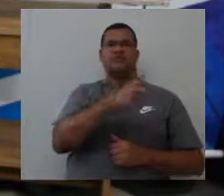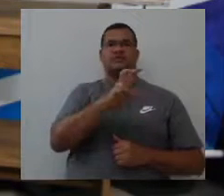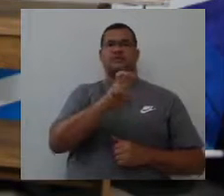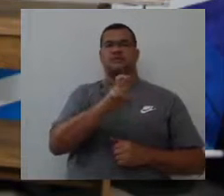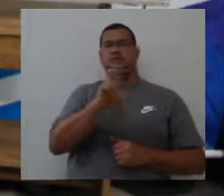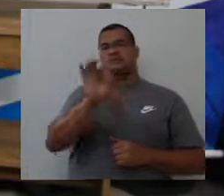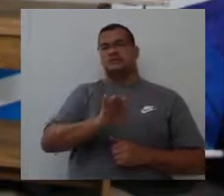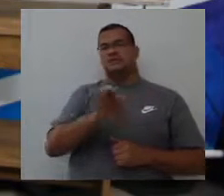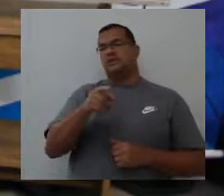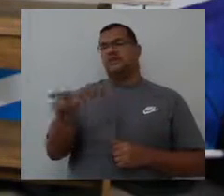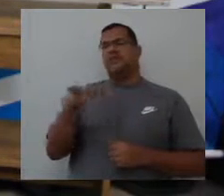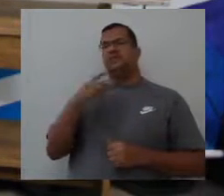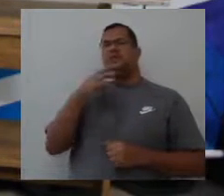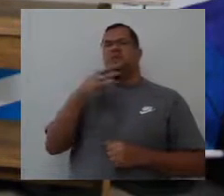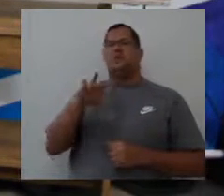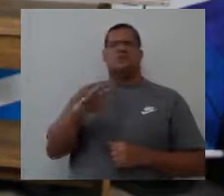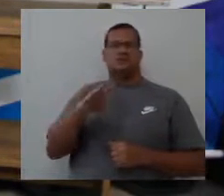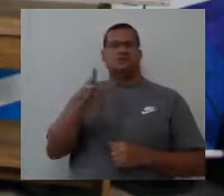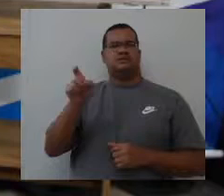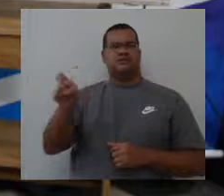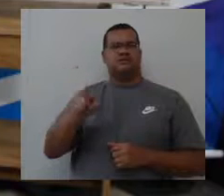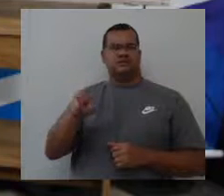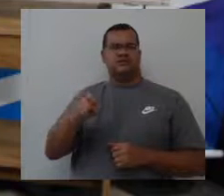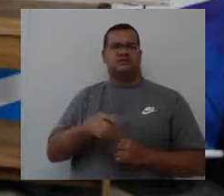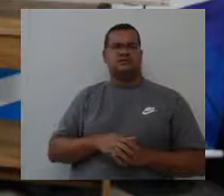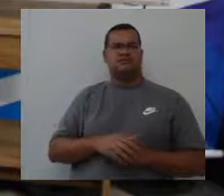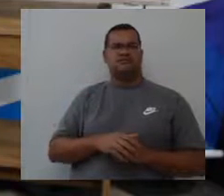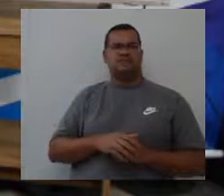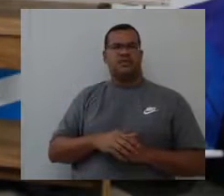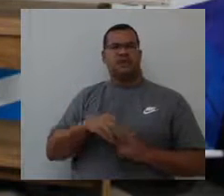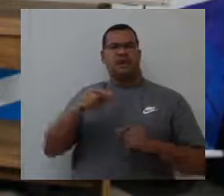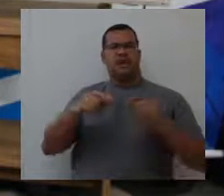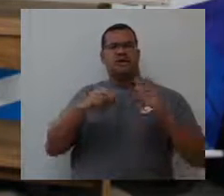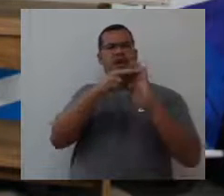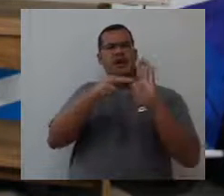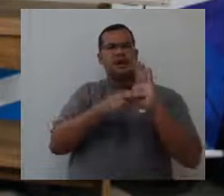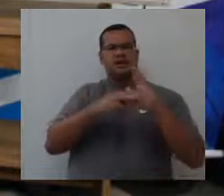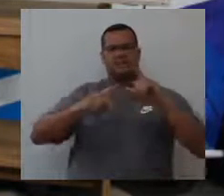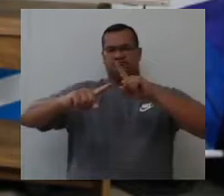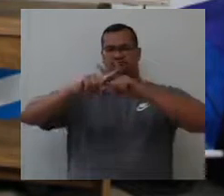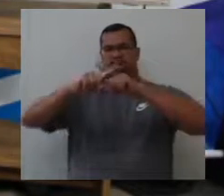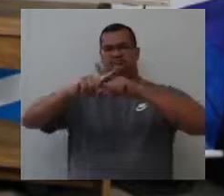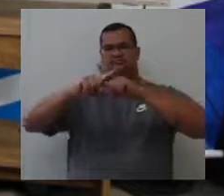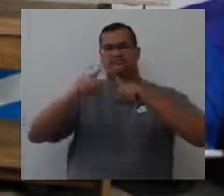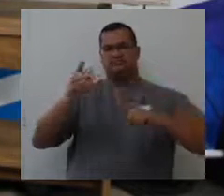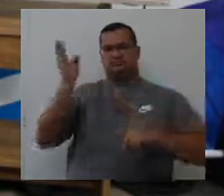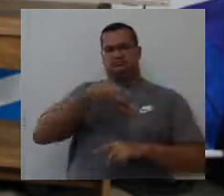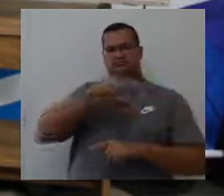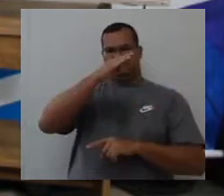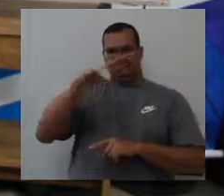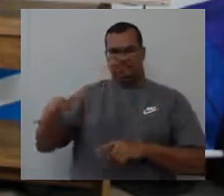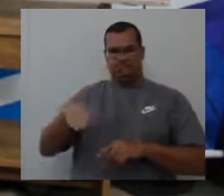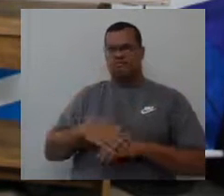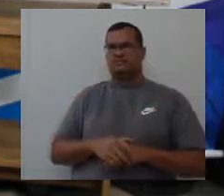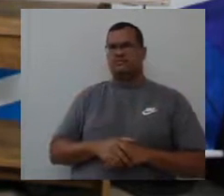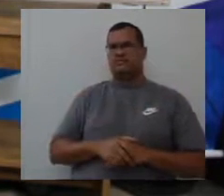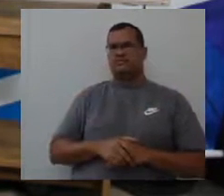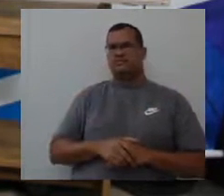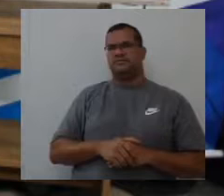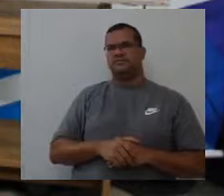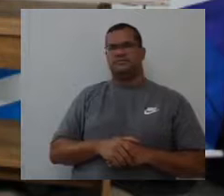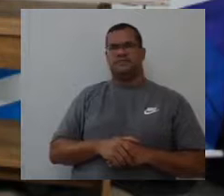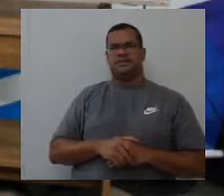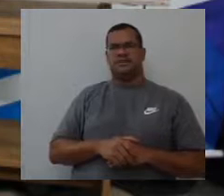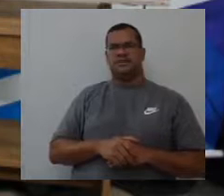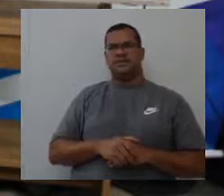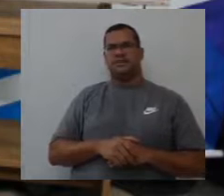não conhece. E você faz ali a regra do meio pelos extremos, ó, encontrando o seguinte, x, olha, x multiplica